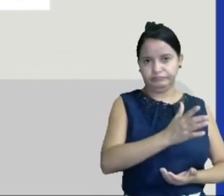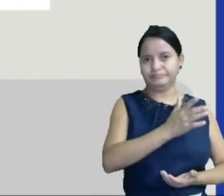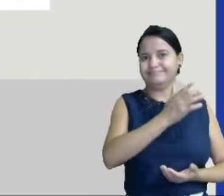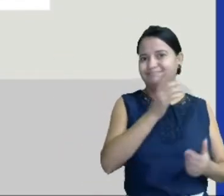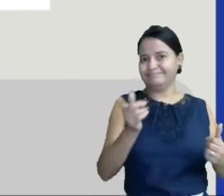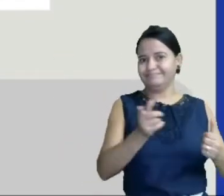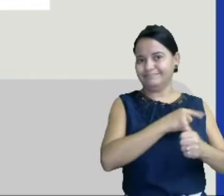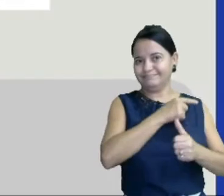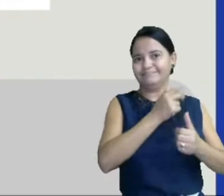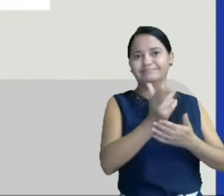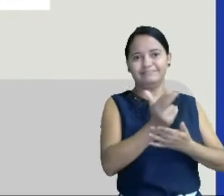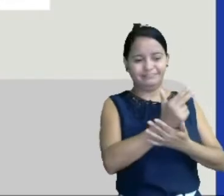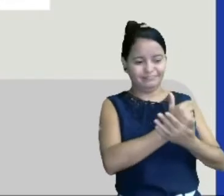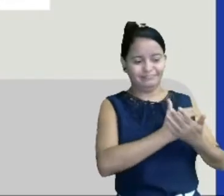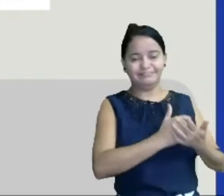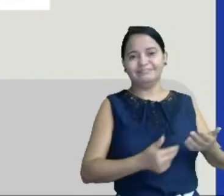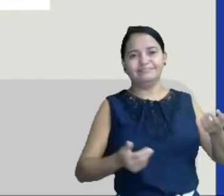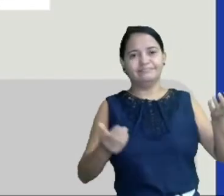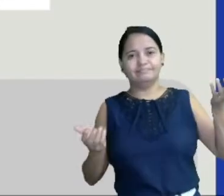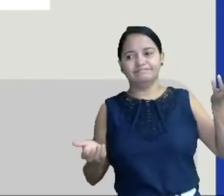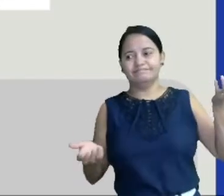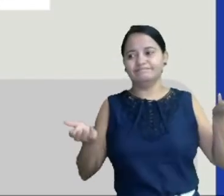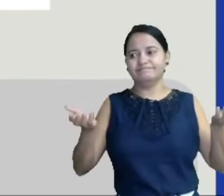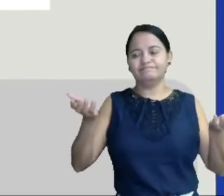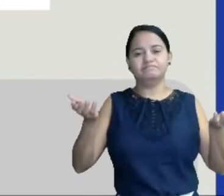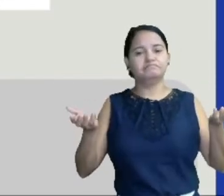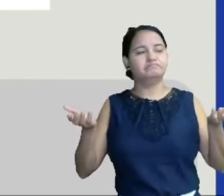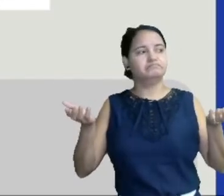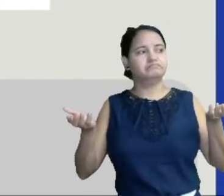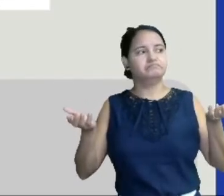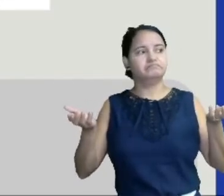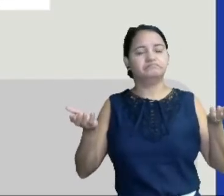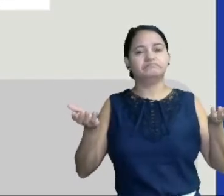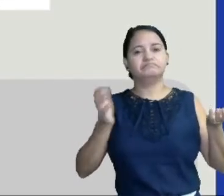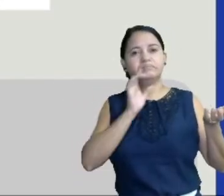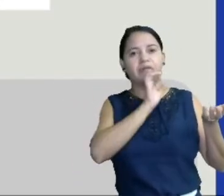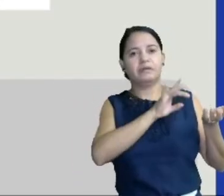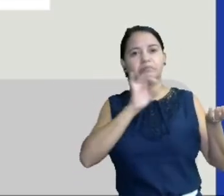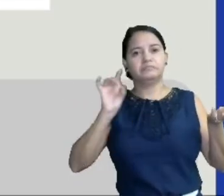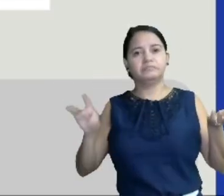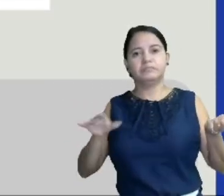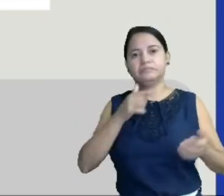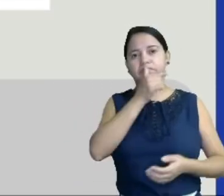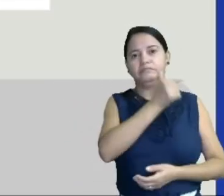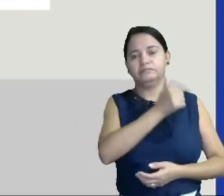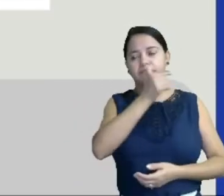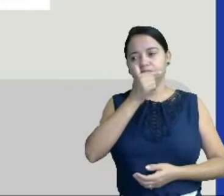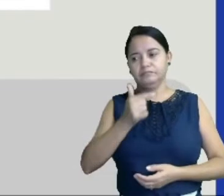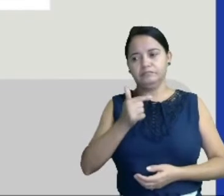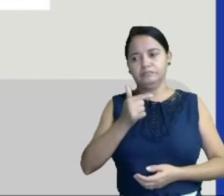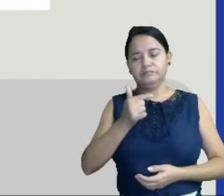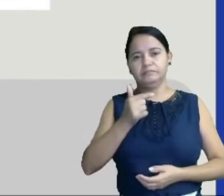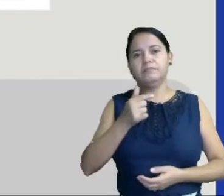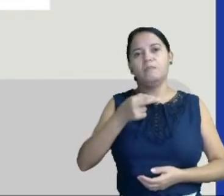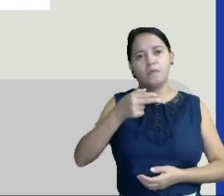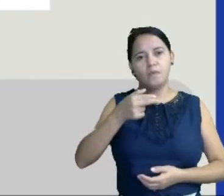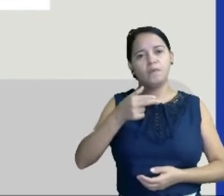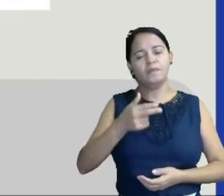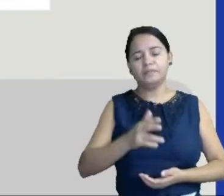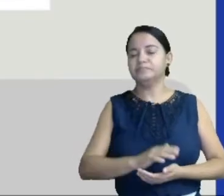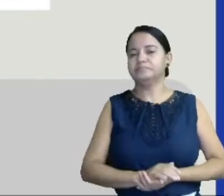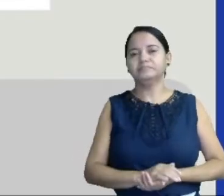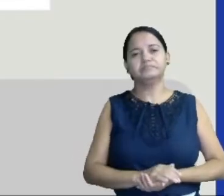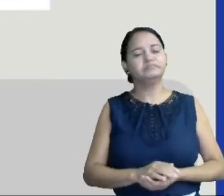uma 22 né o peso delas é 22 de cada um não há uma igualdade né